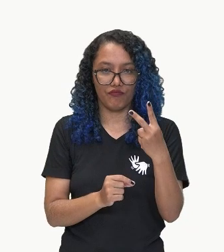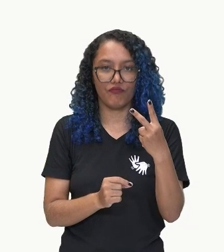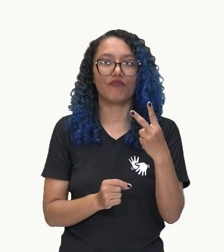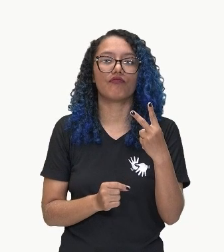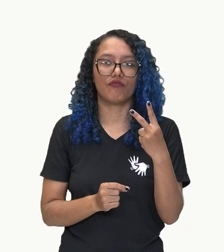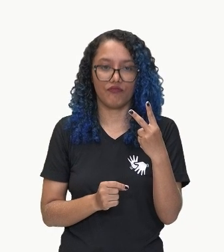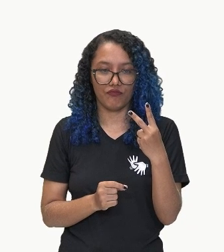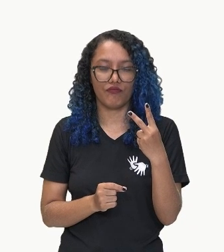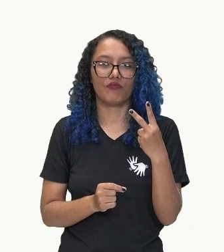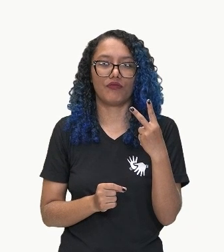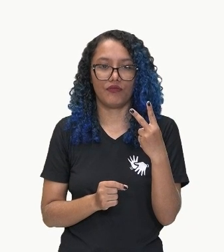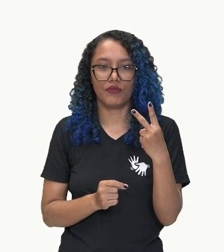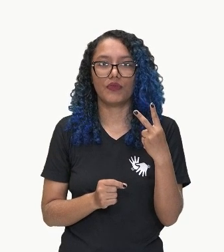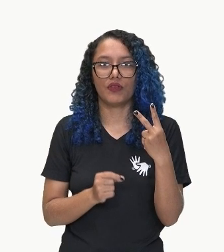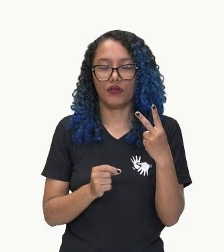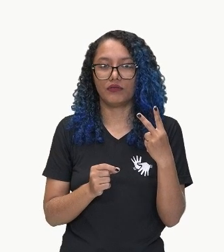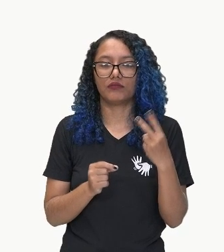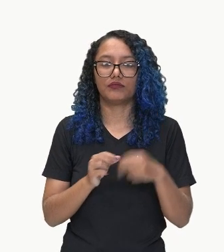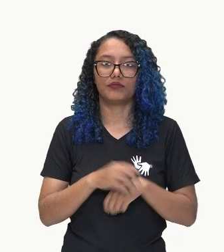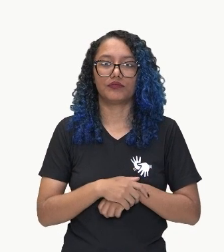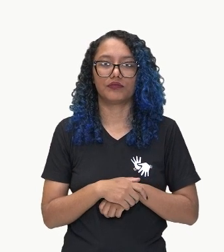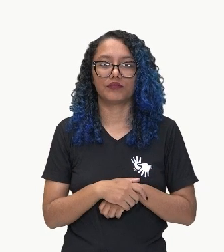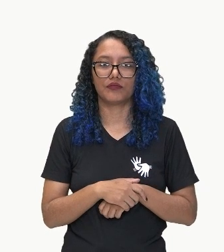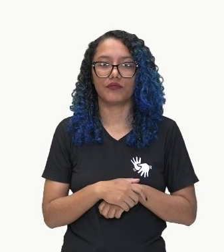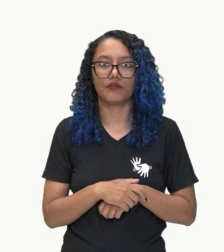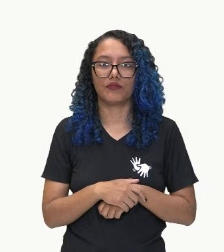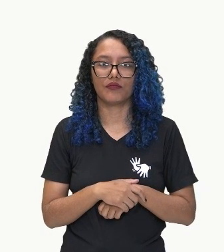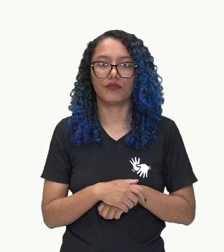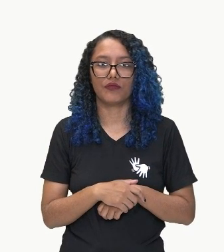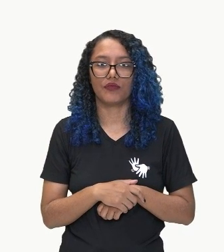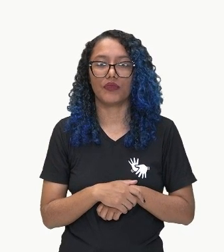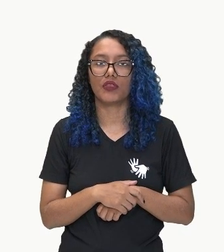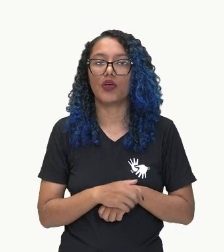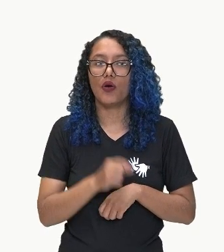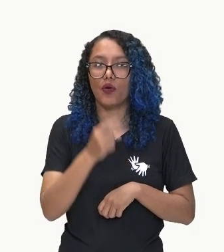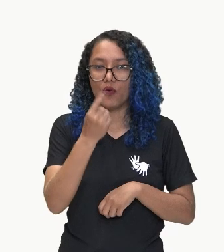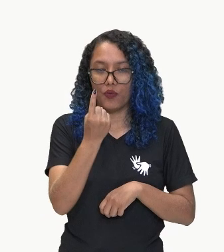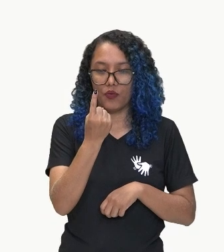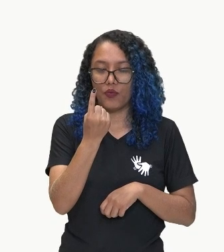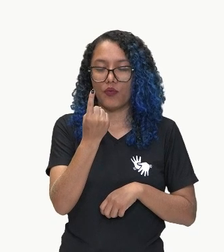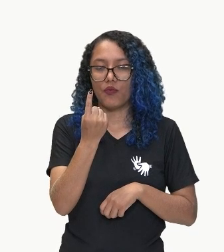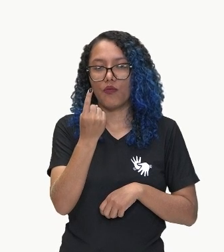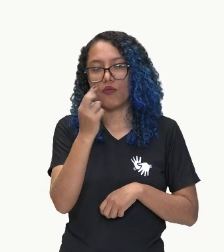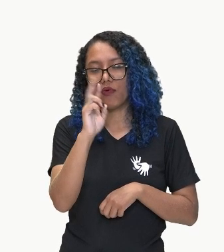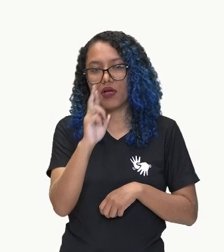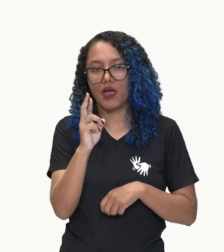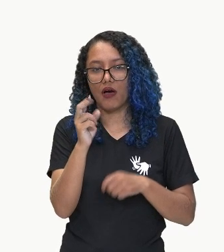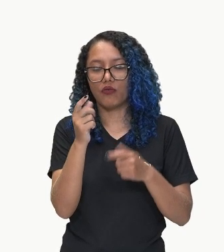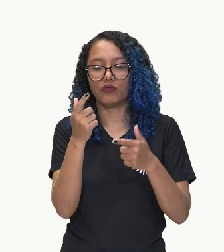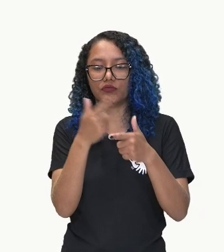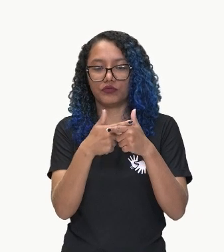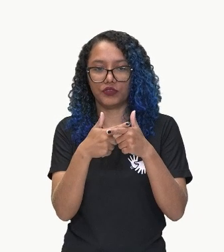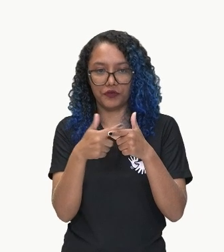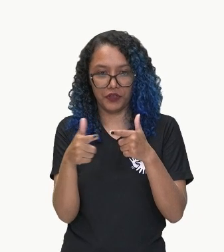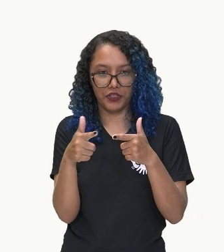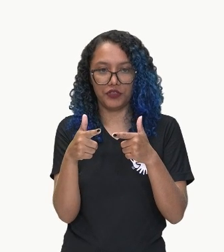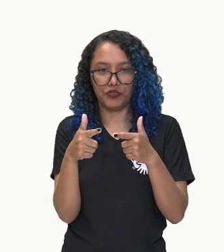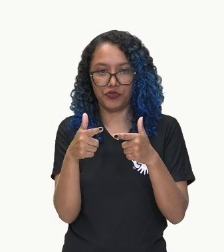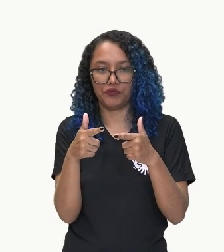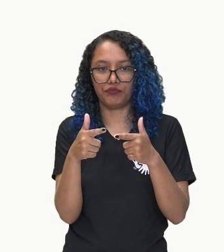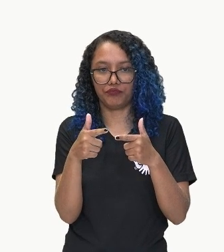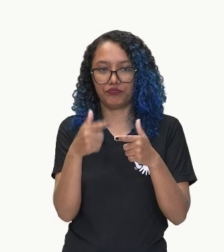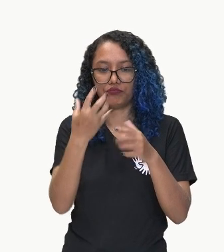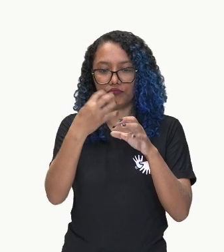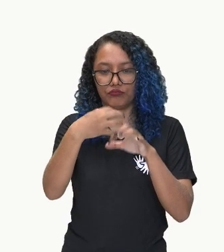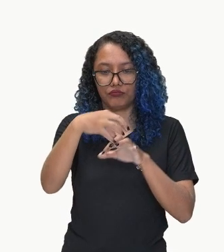25 centavos. Nós dividimos R$1 em 2 partes e dessas